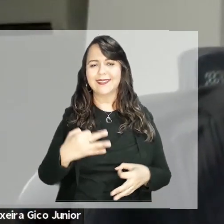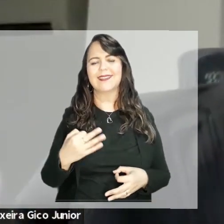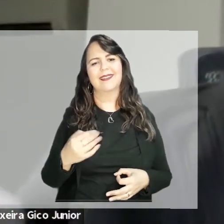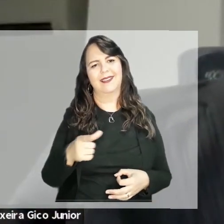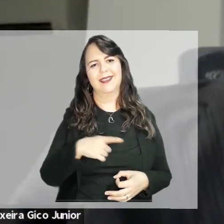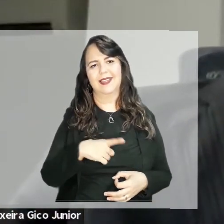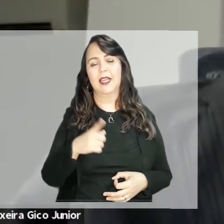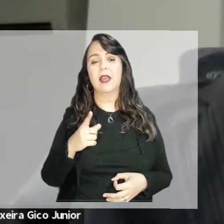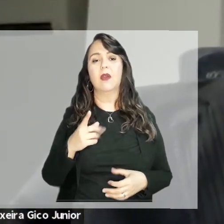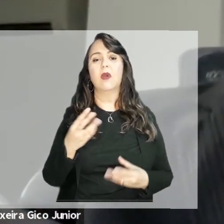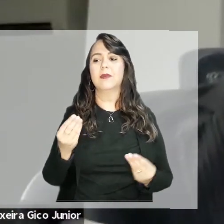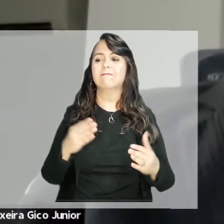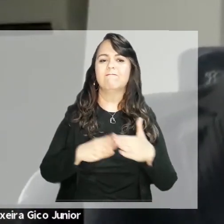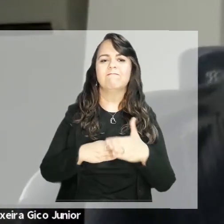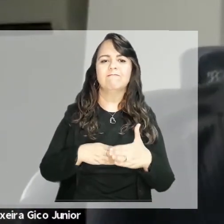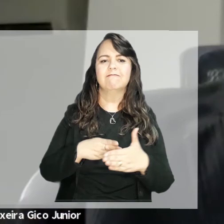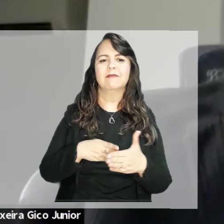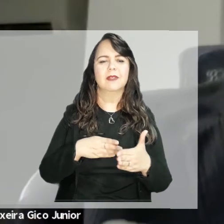Desculpa.